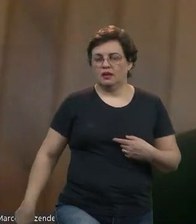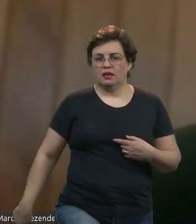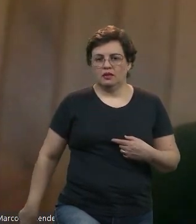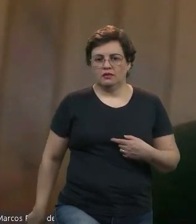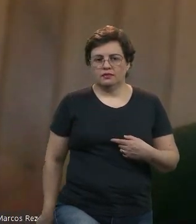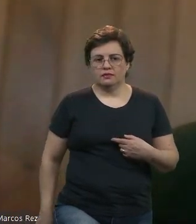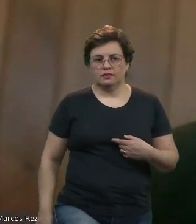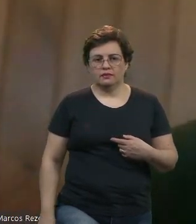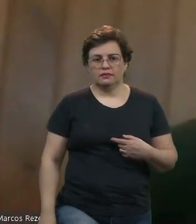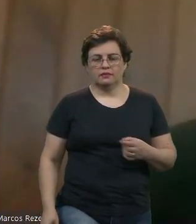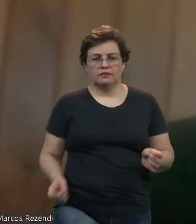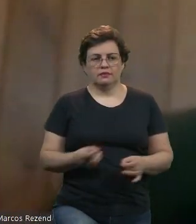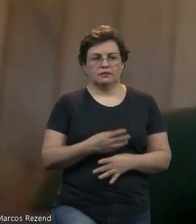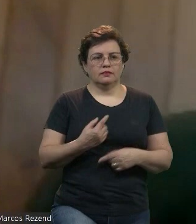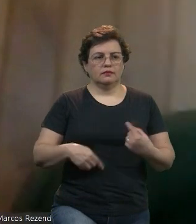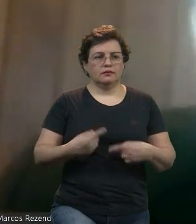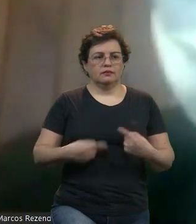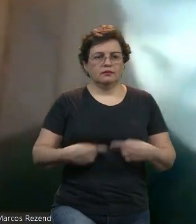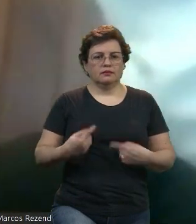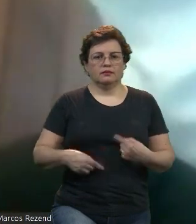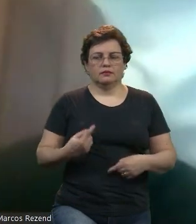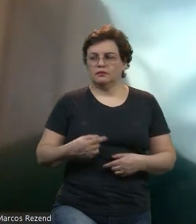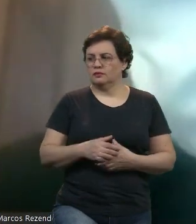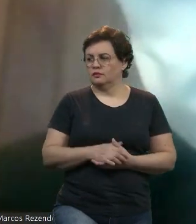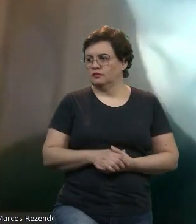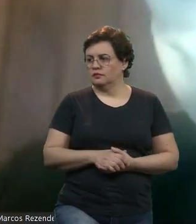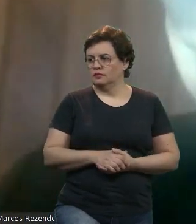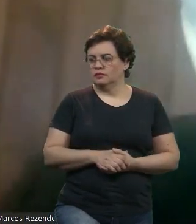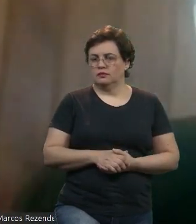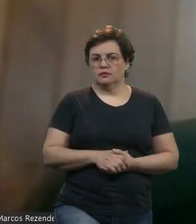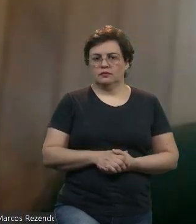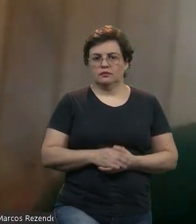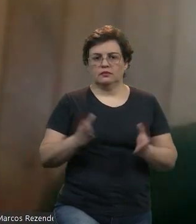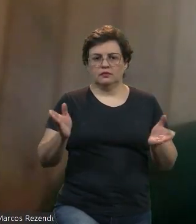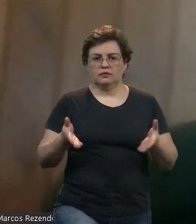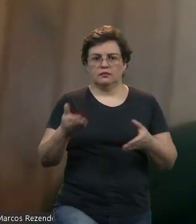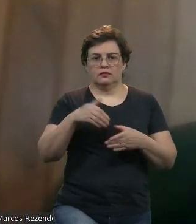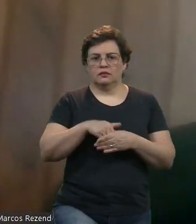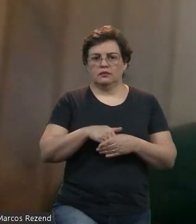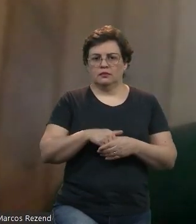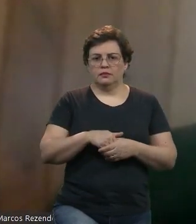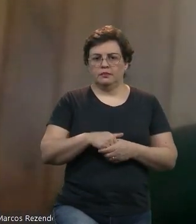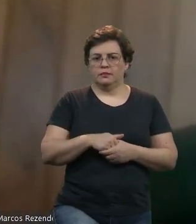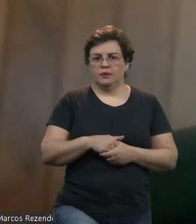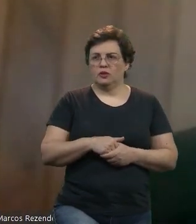discussão e passamos à votação.